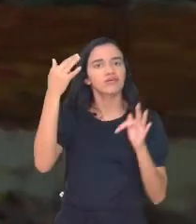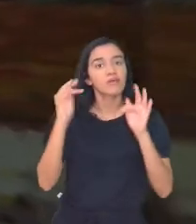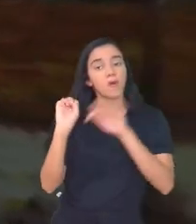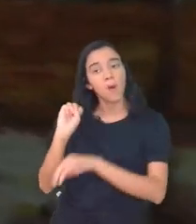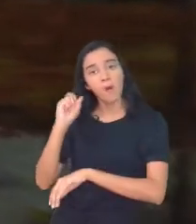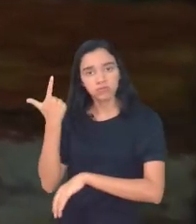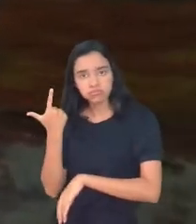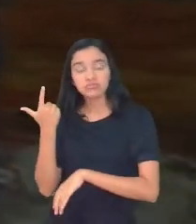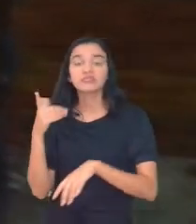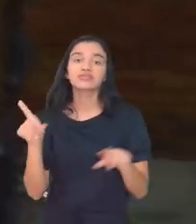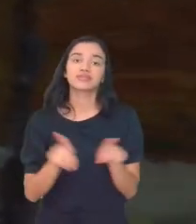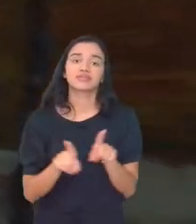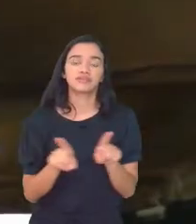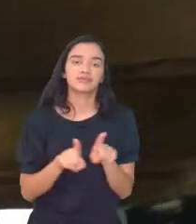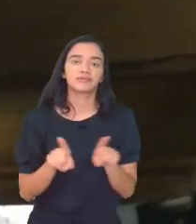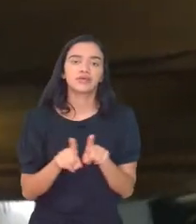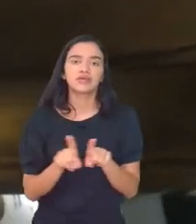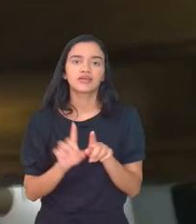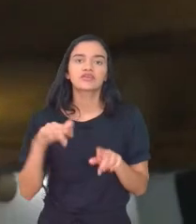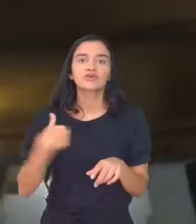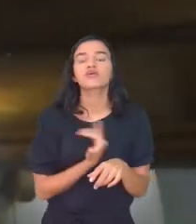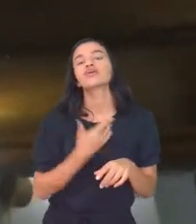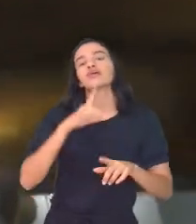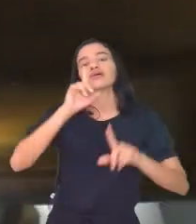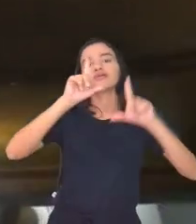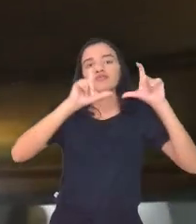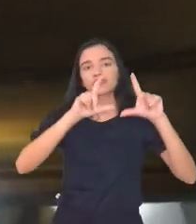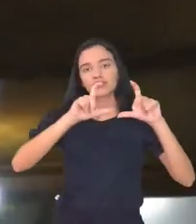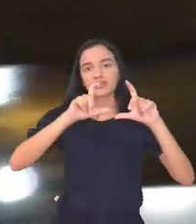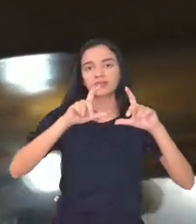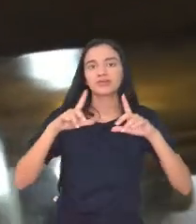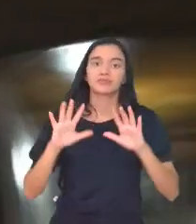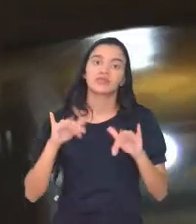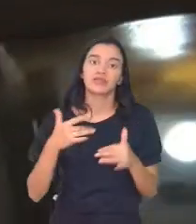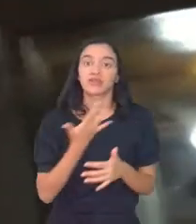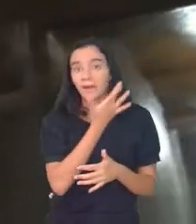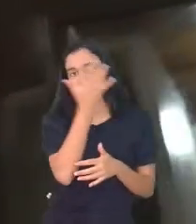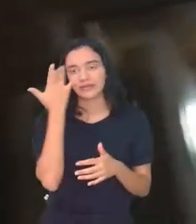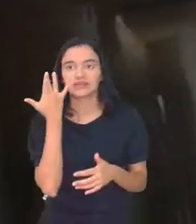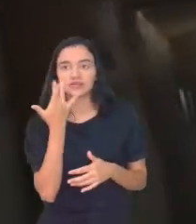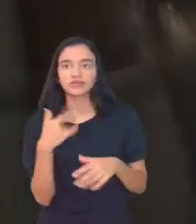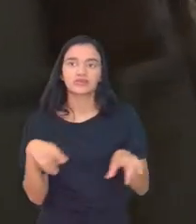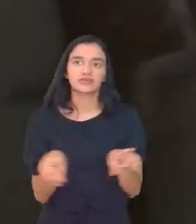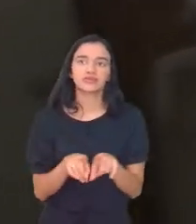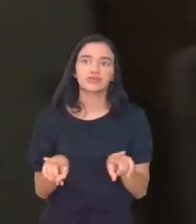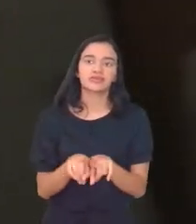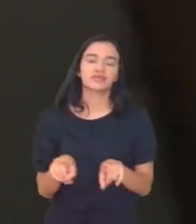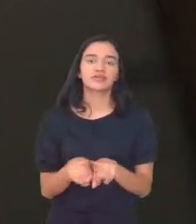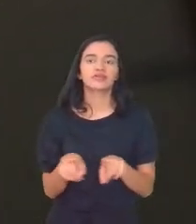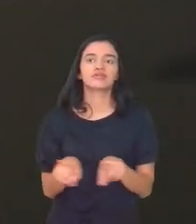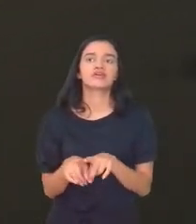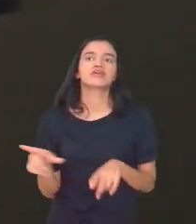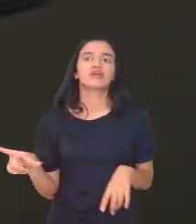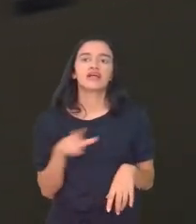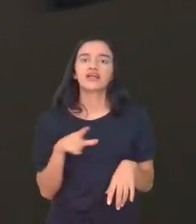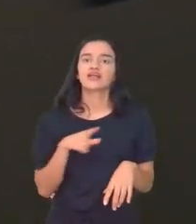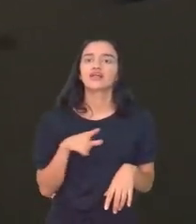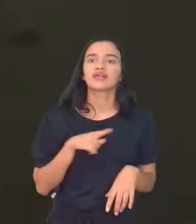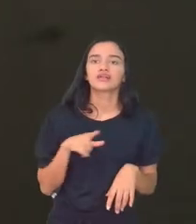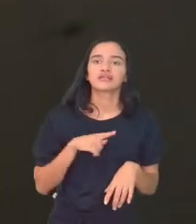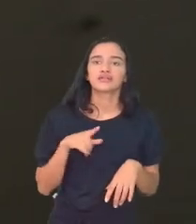Olinda. Trabalhamos também com fotografias, retratando as pessoas. E assim vai, tem